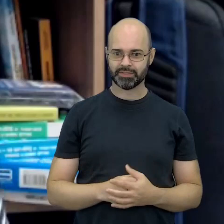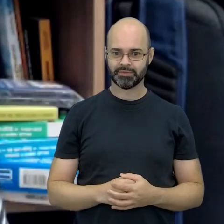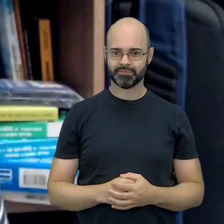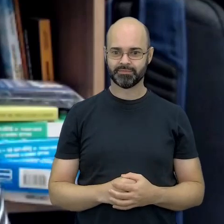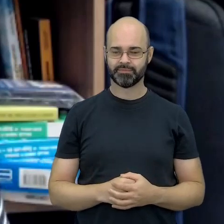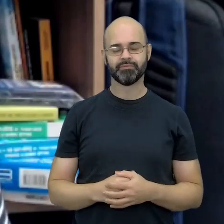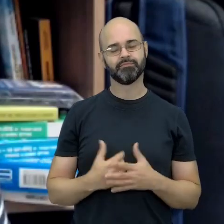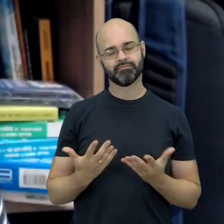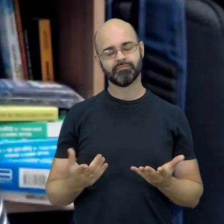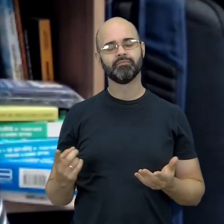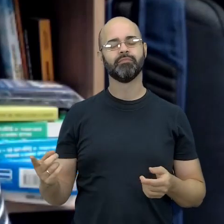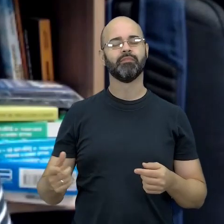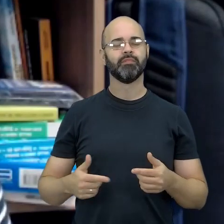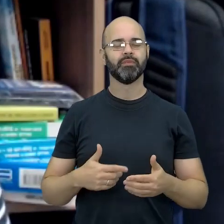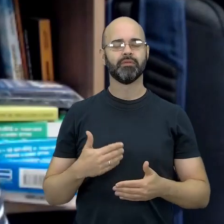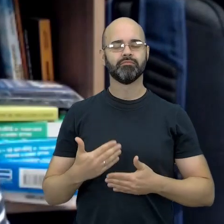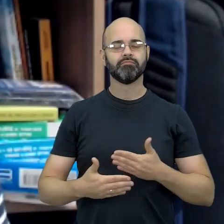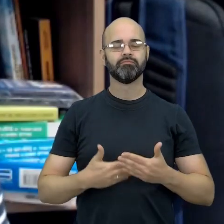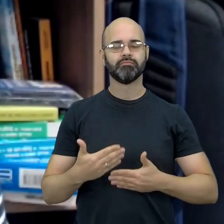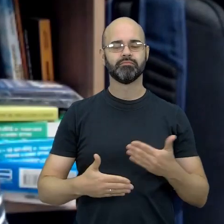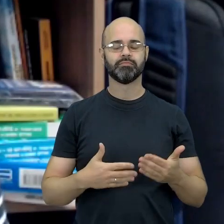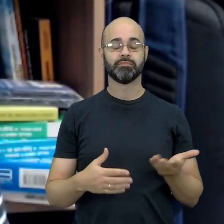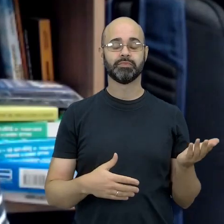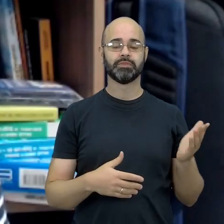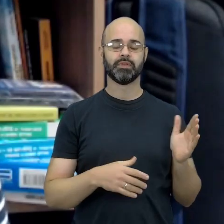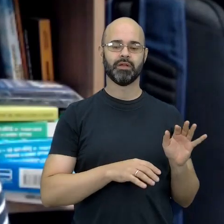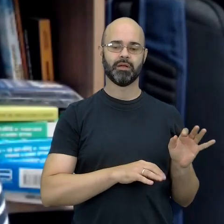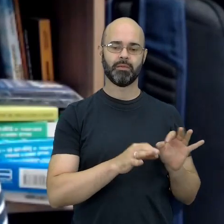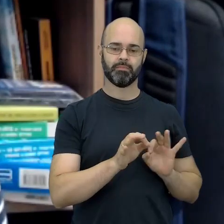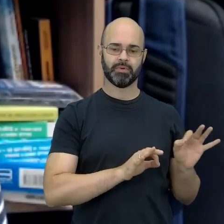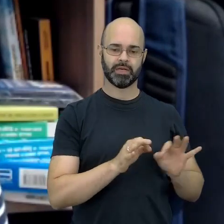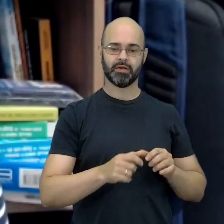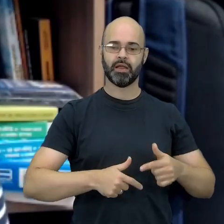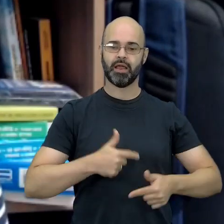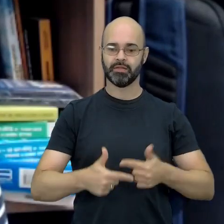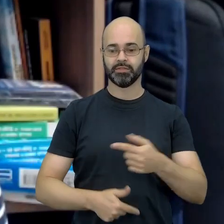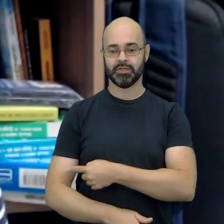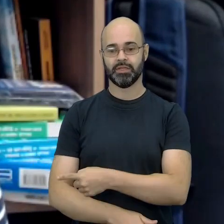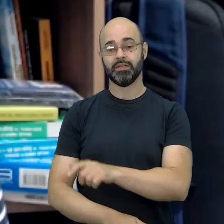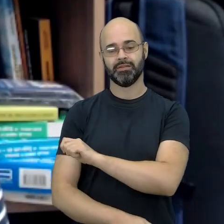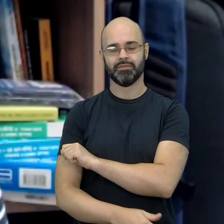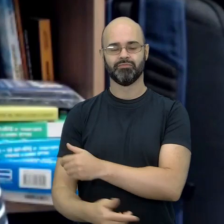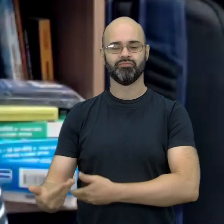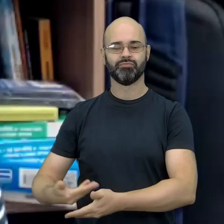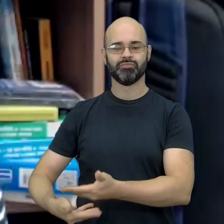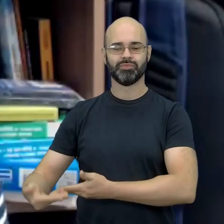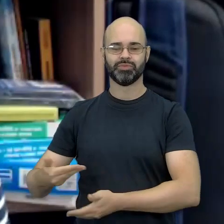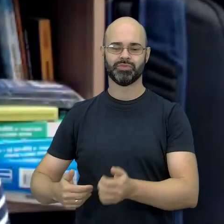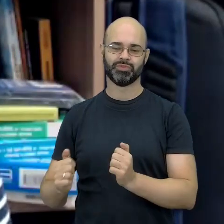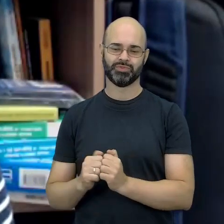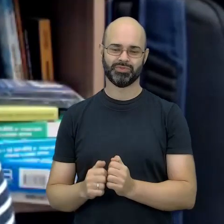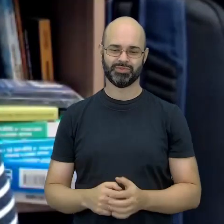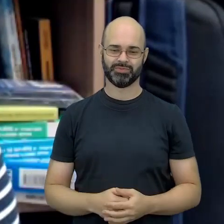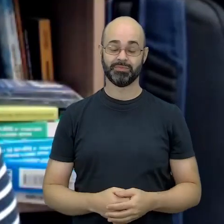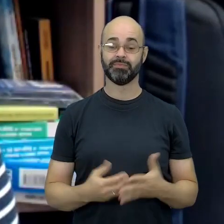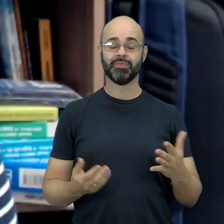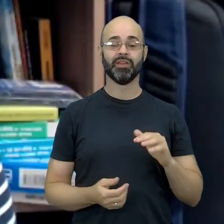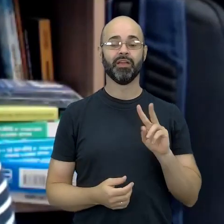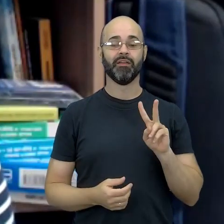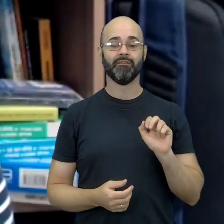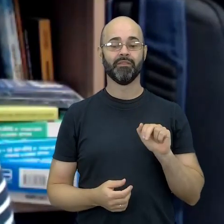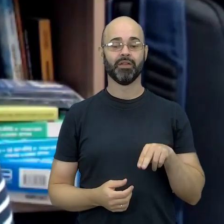assim trabalhar o plano de ação de solução aí com seus colegas. Eu passo a palavra aqui para que a Vanuse